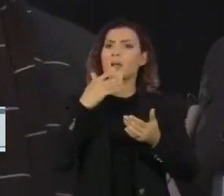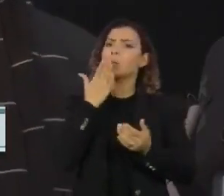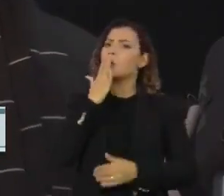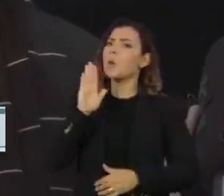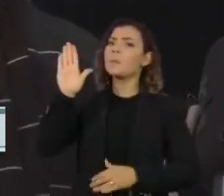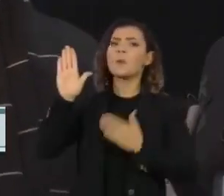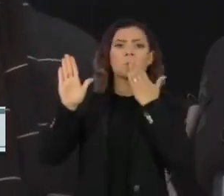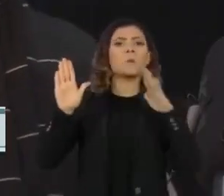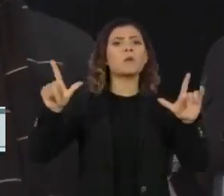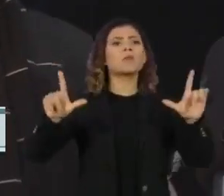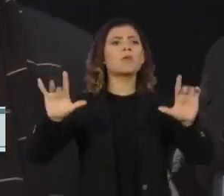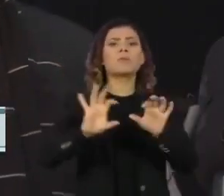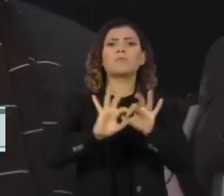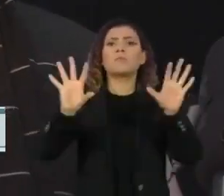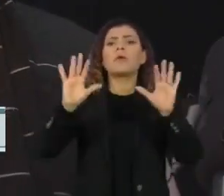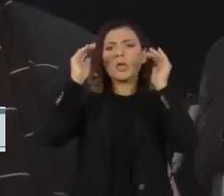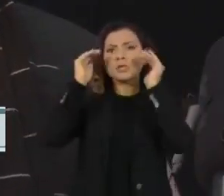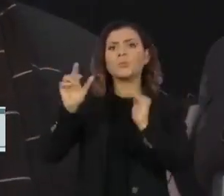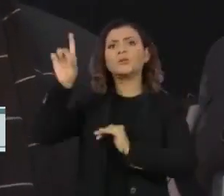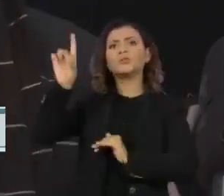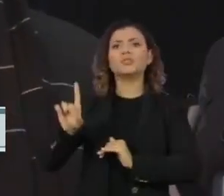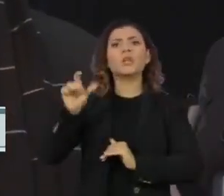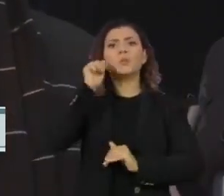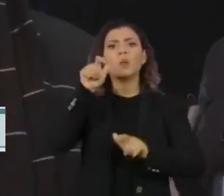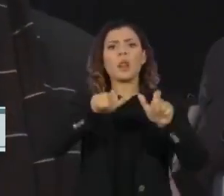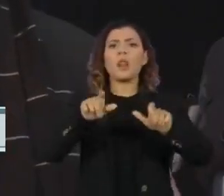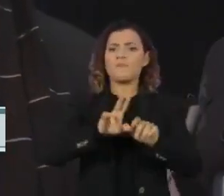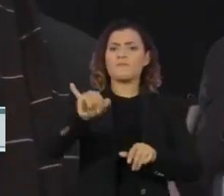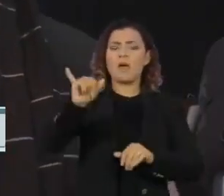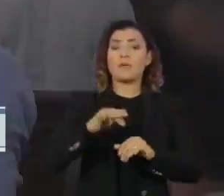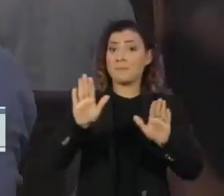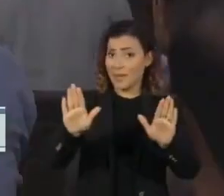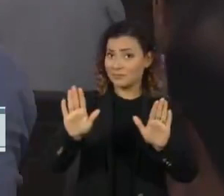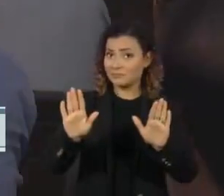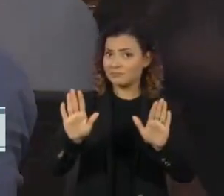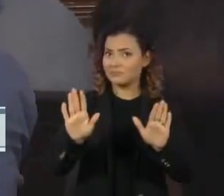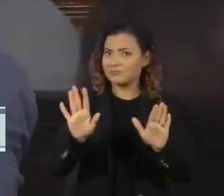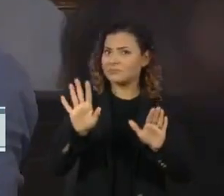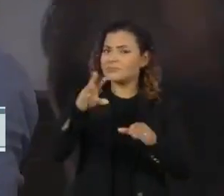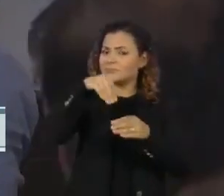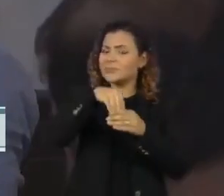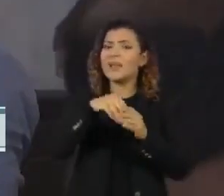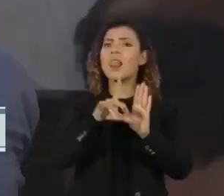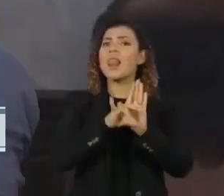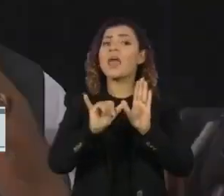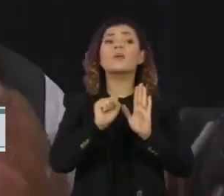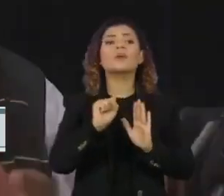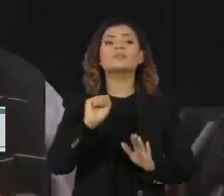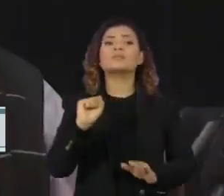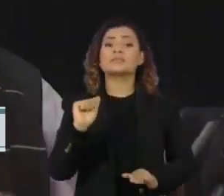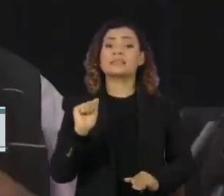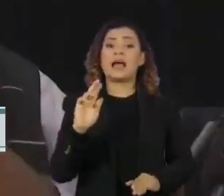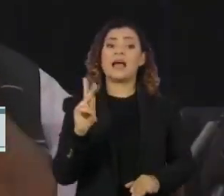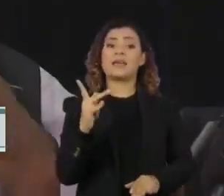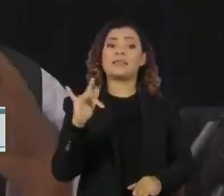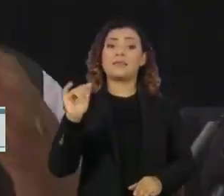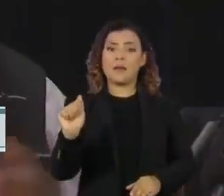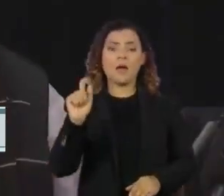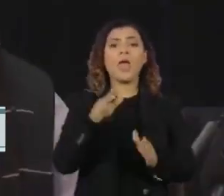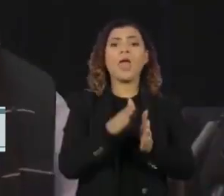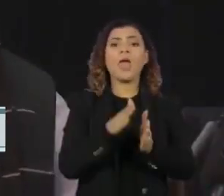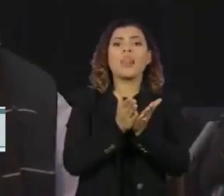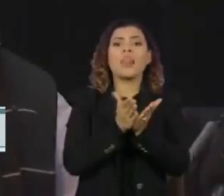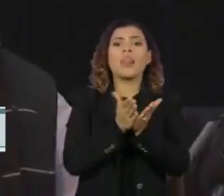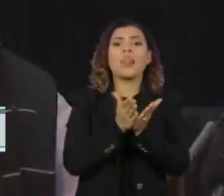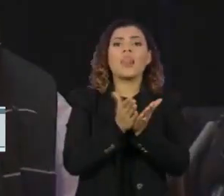anistia, liberdade de imprensa e respeito dos direitos das mulheres. Mas tudo dentro da Sharia, a lei islâmica baseada no Corão, o livro